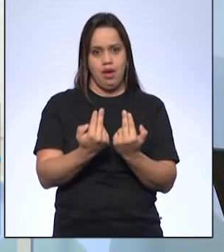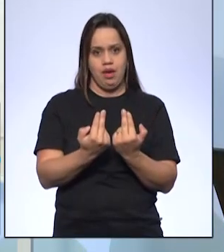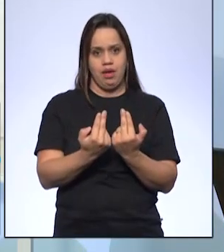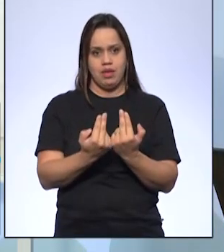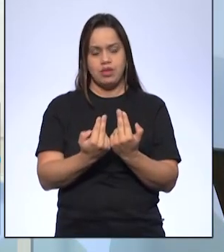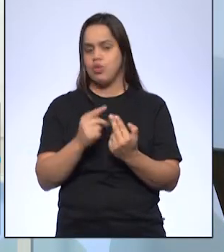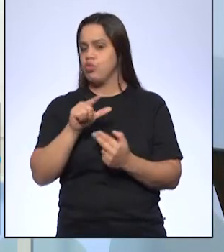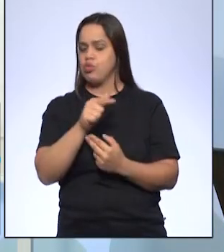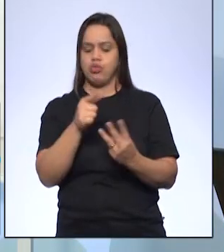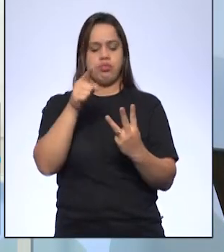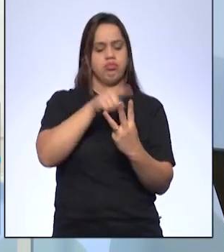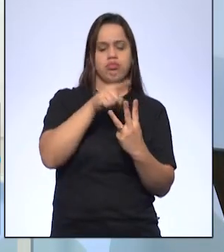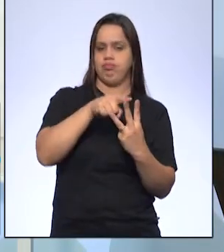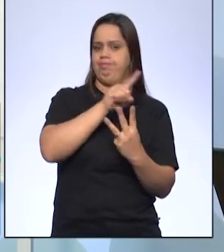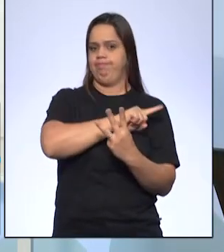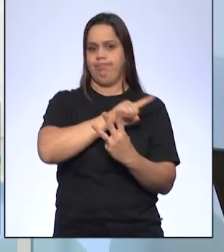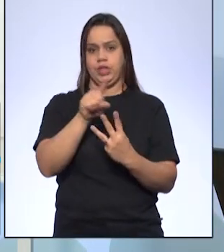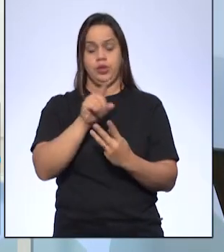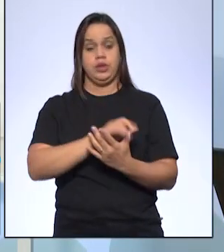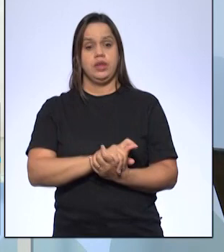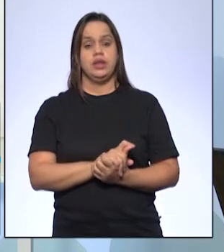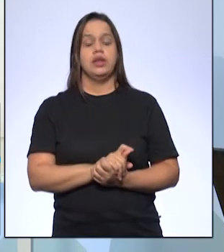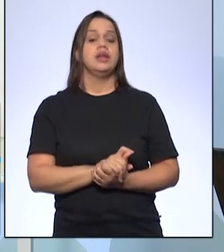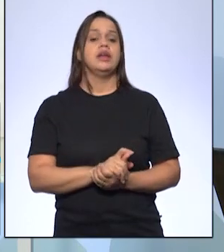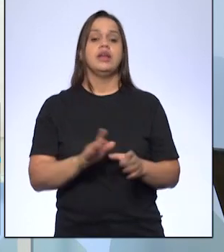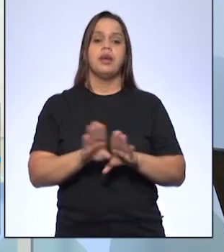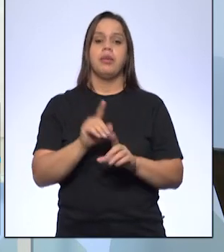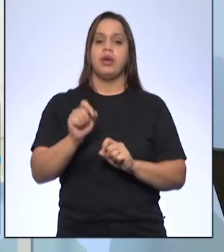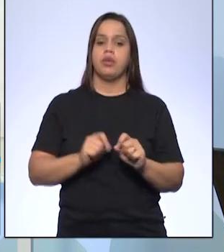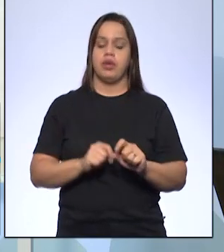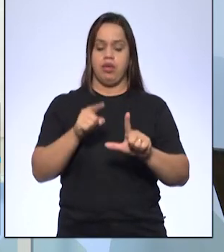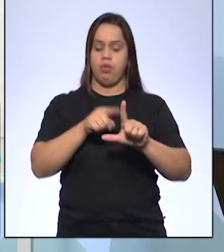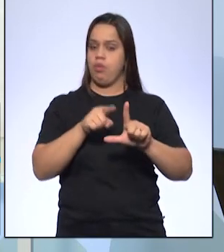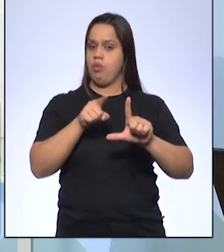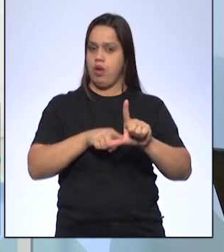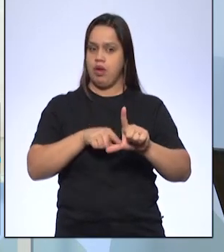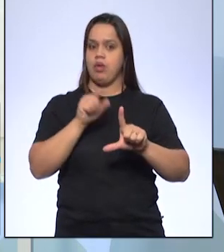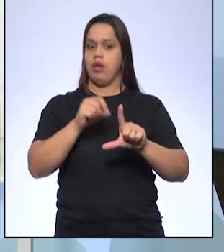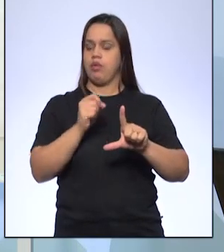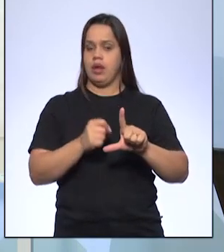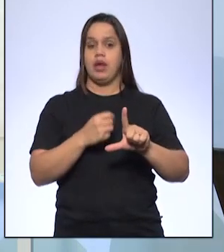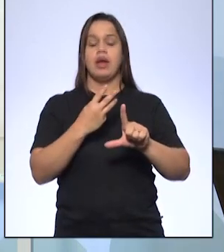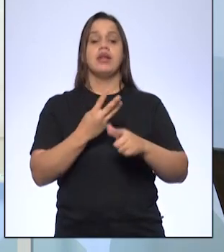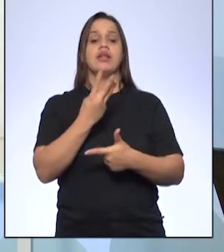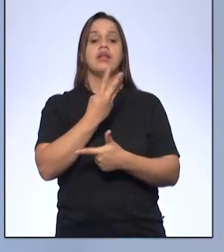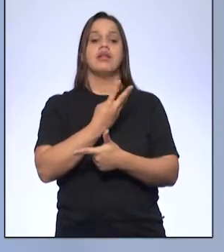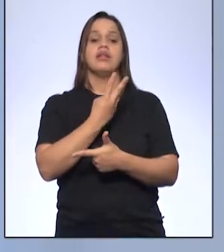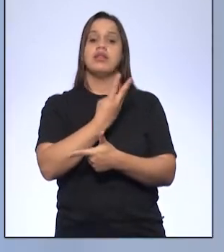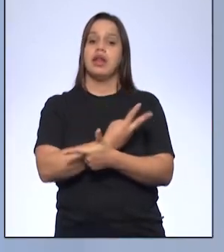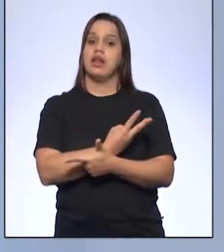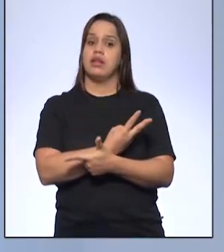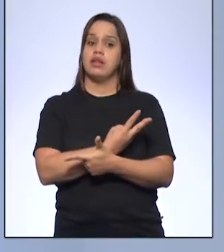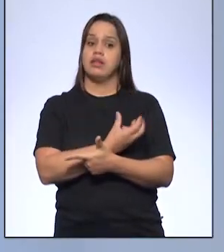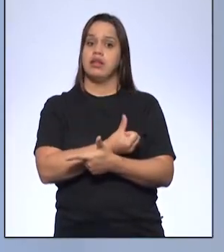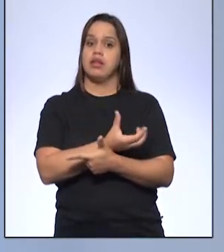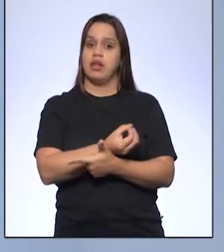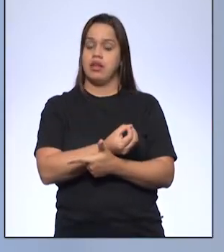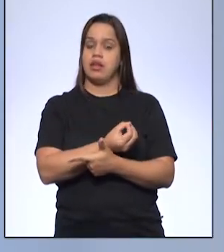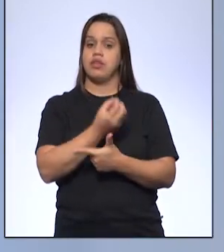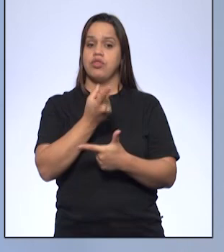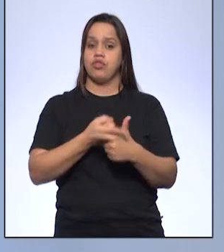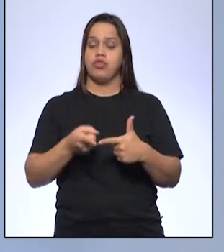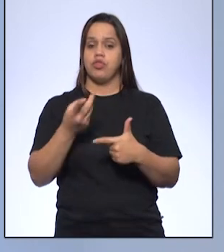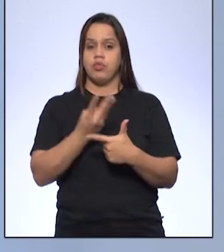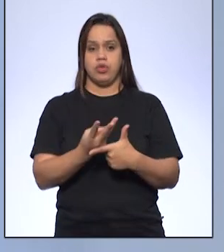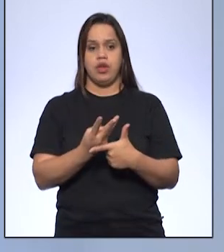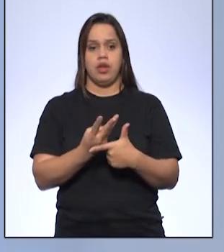não representam. E no caso, com o ângulo, simples, 360 graus dividido em 3. Eu vou